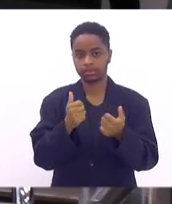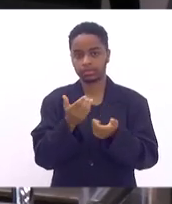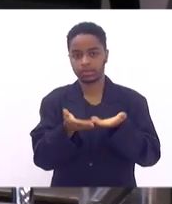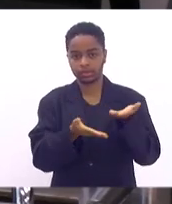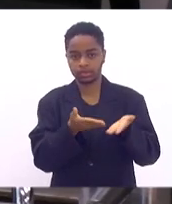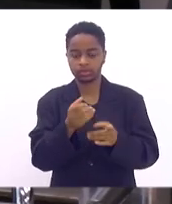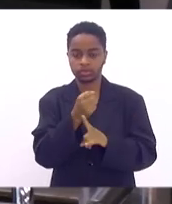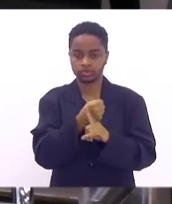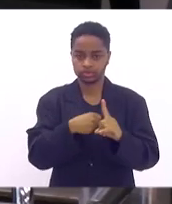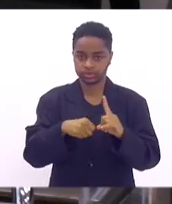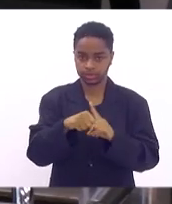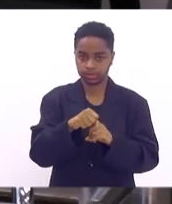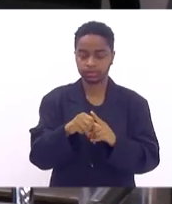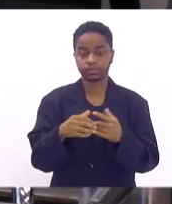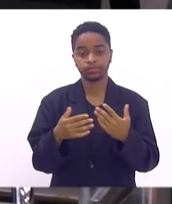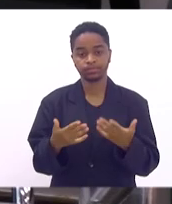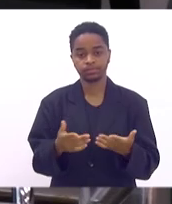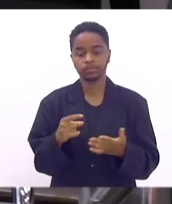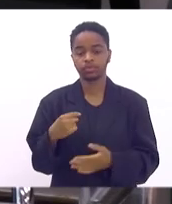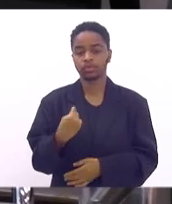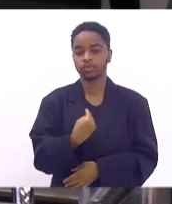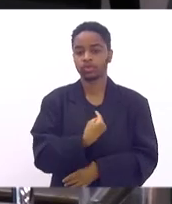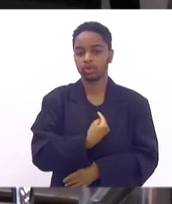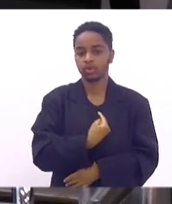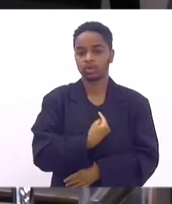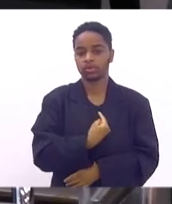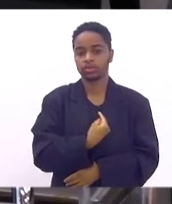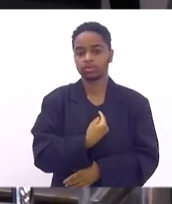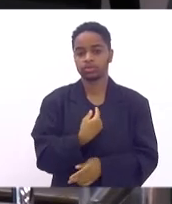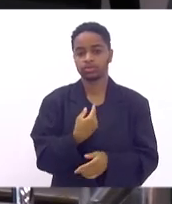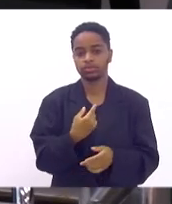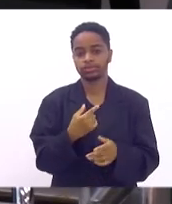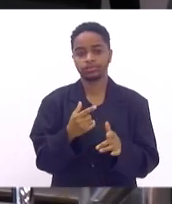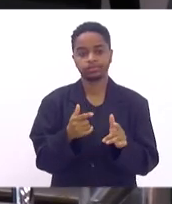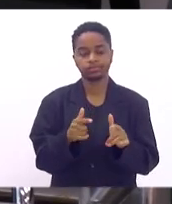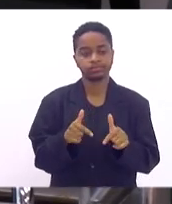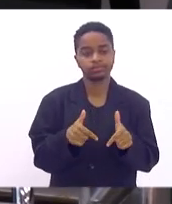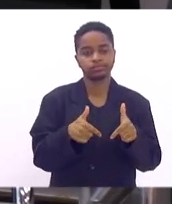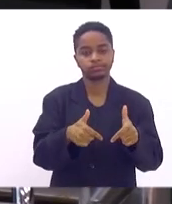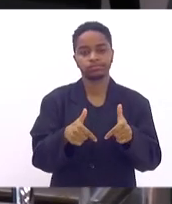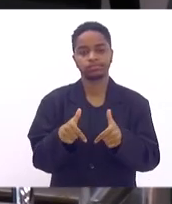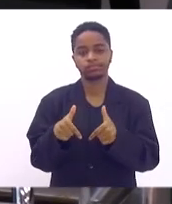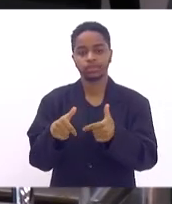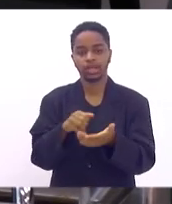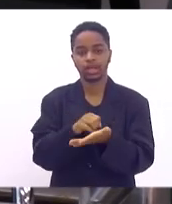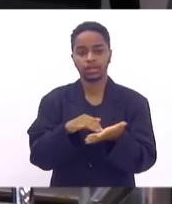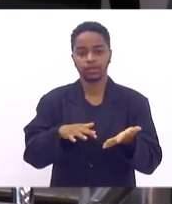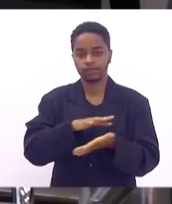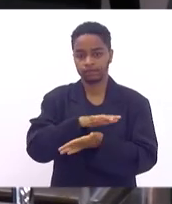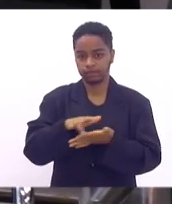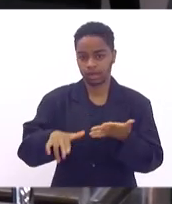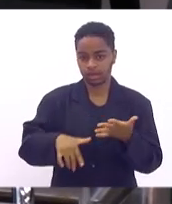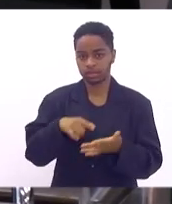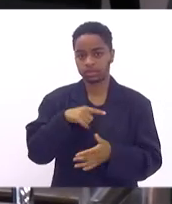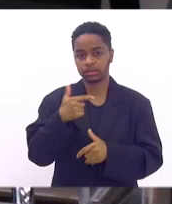social, a gente está ali para realizar várias atividades, né? Desde o